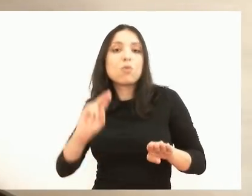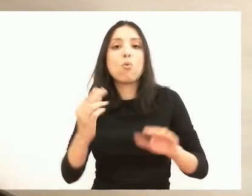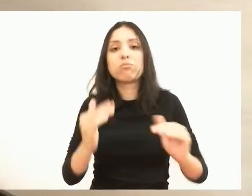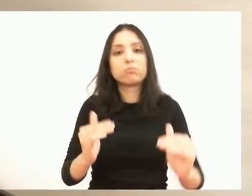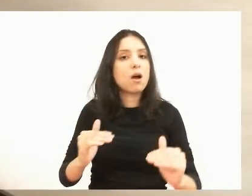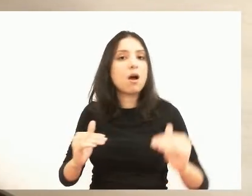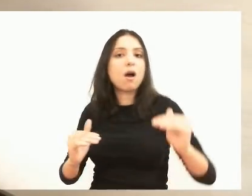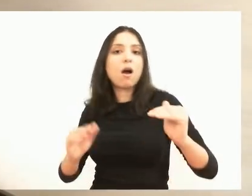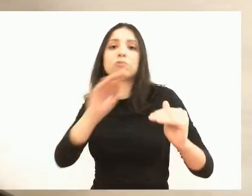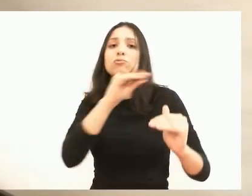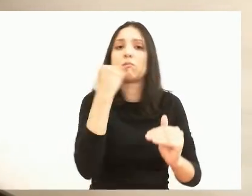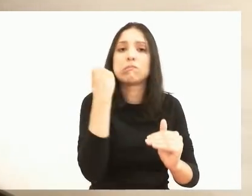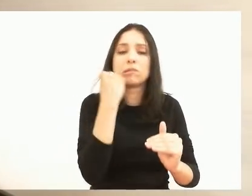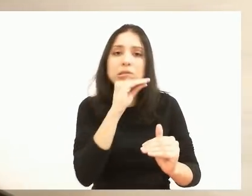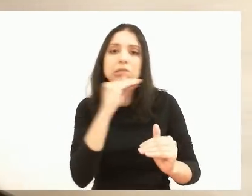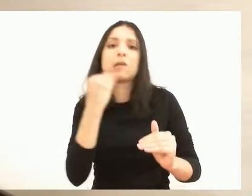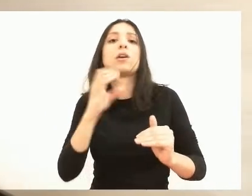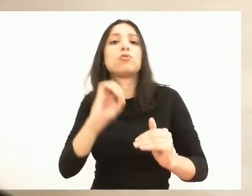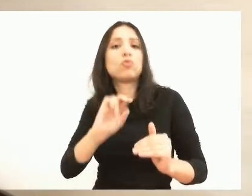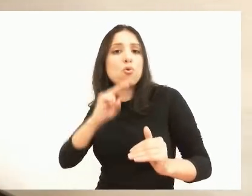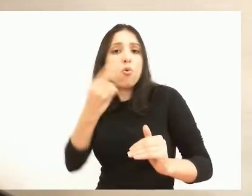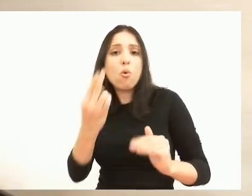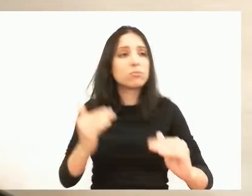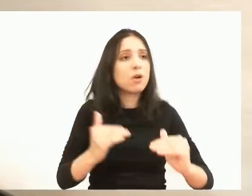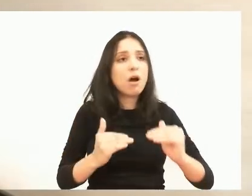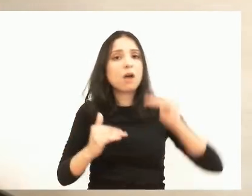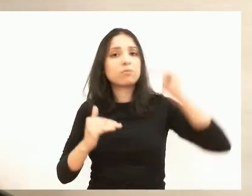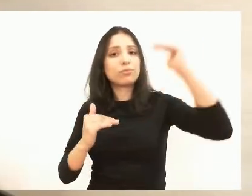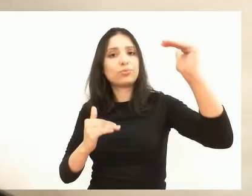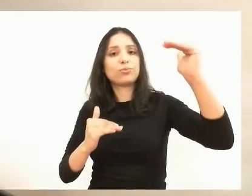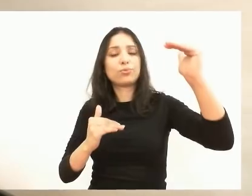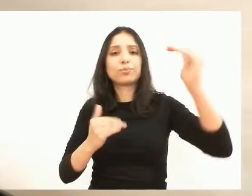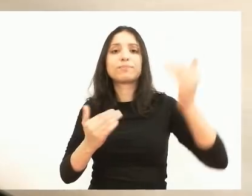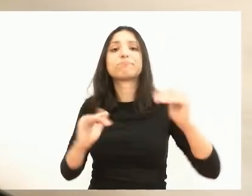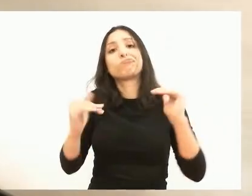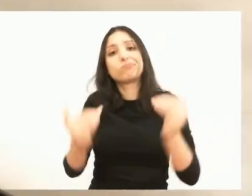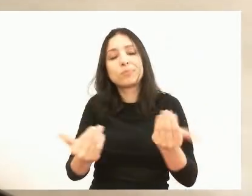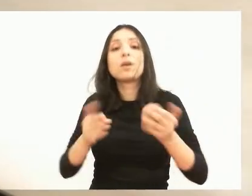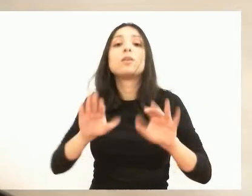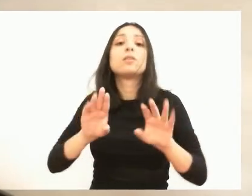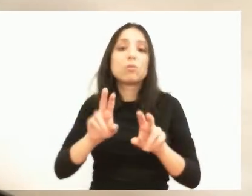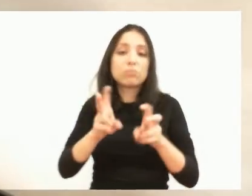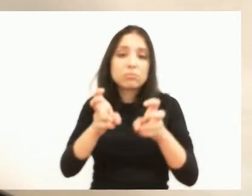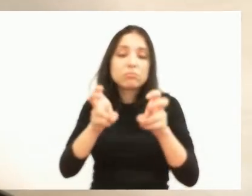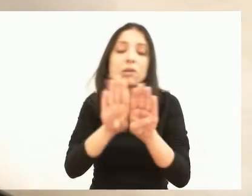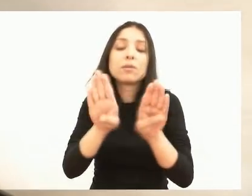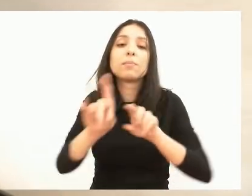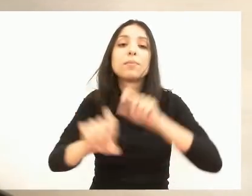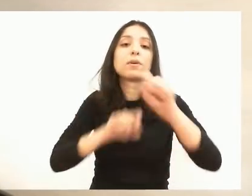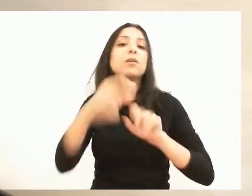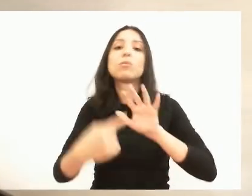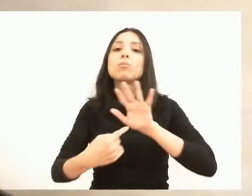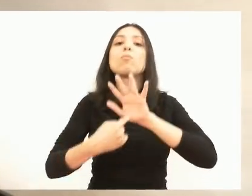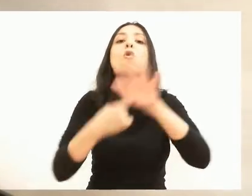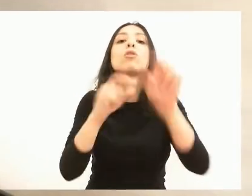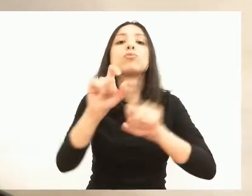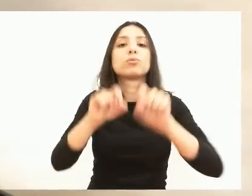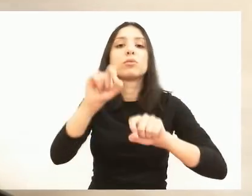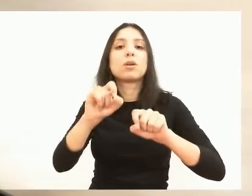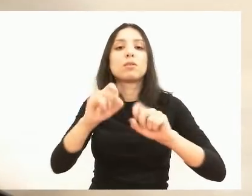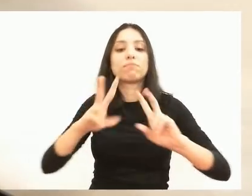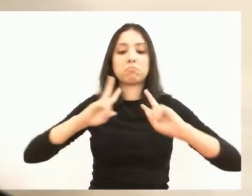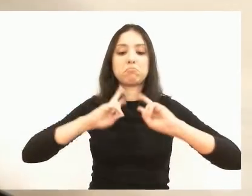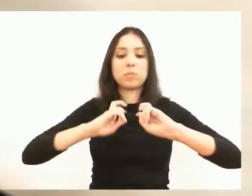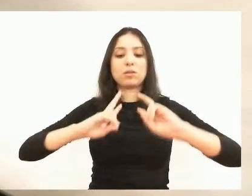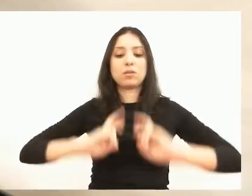seja do adolescente e que seja do adulto então eu trago um pouco o olhar do corpo